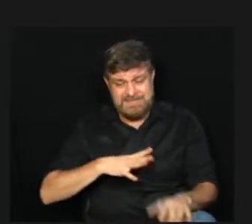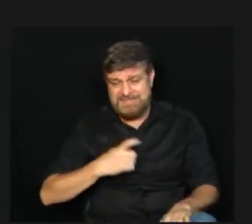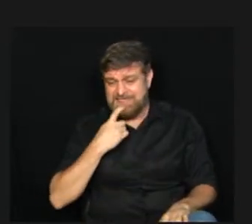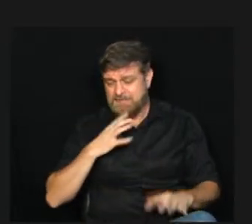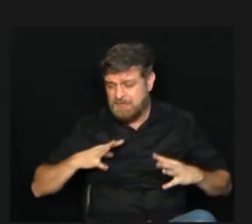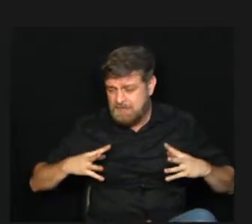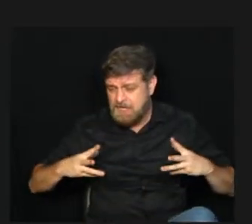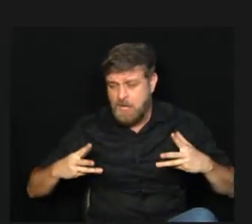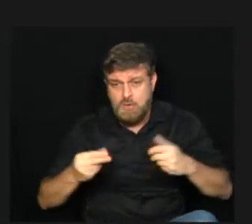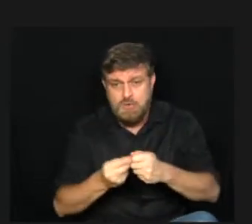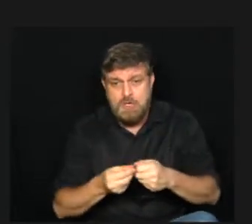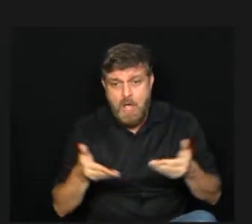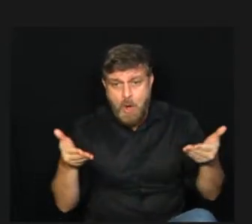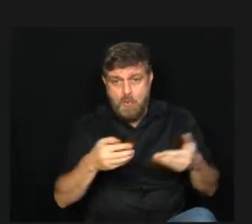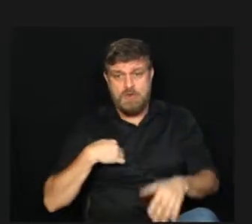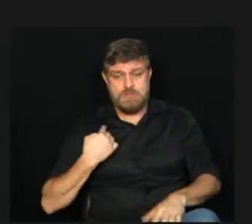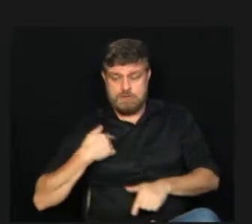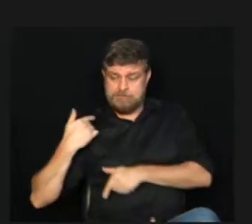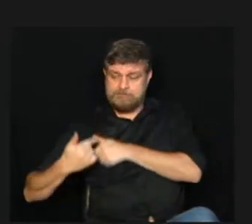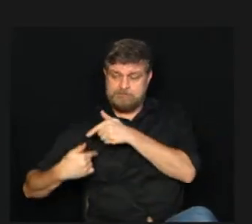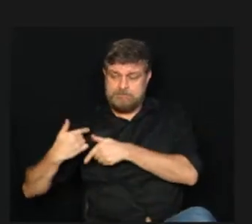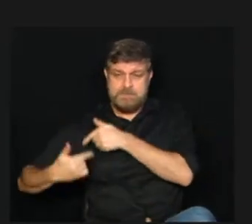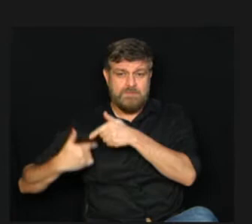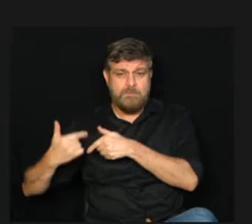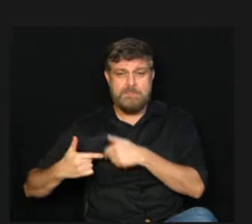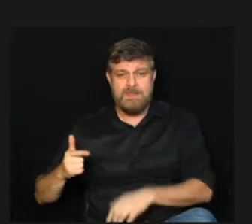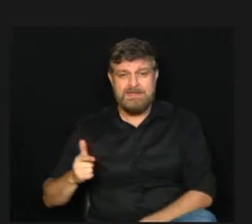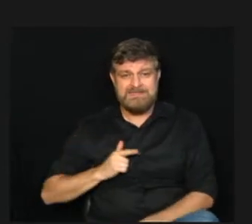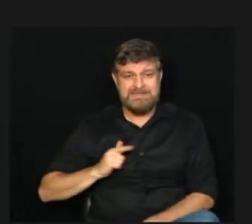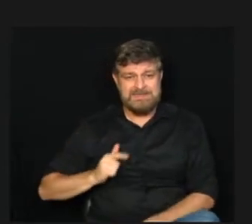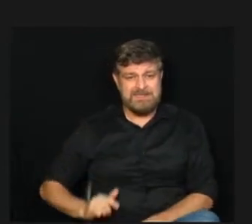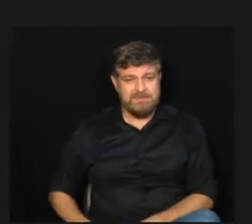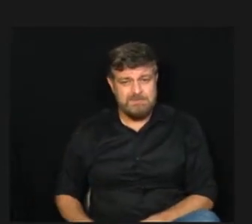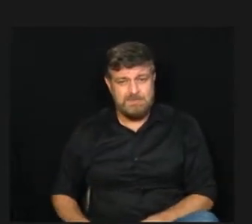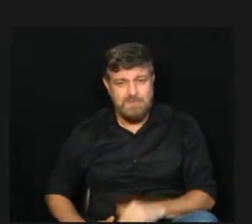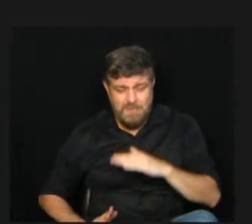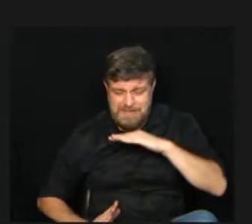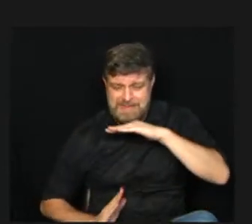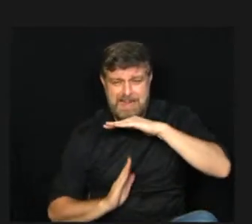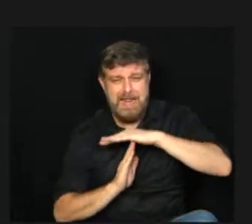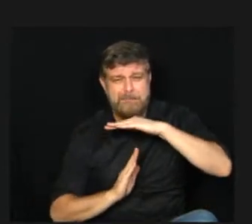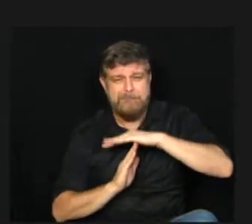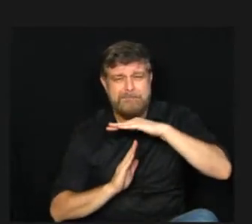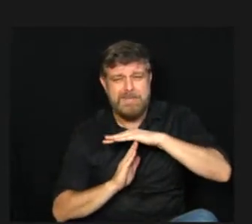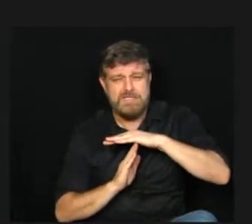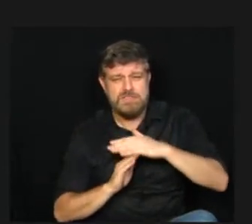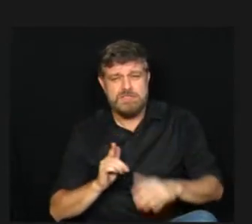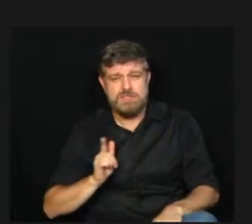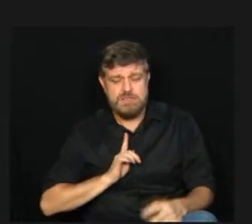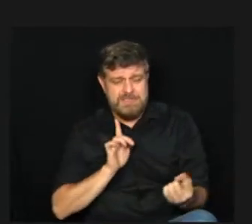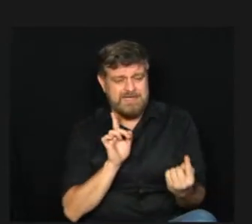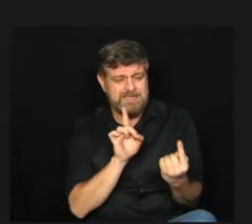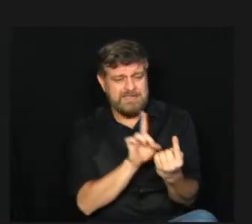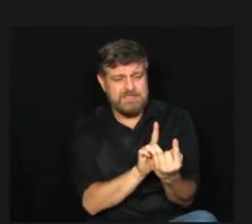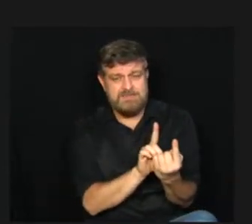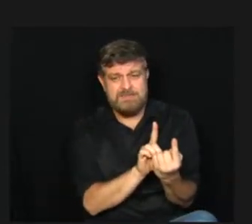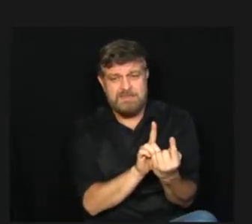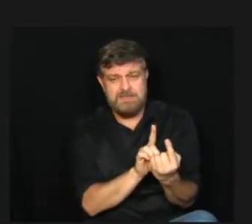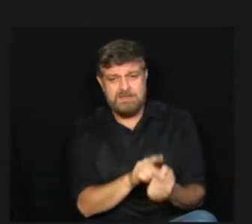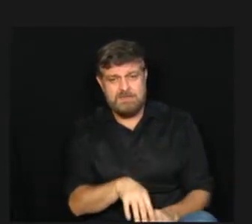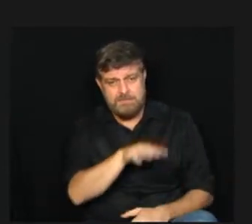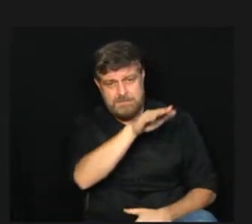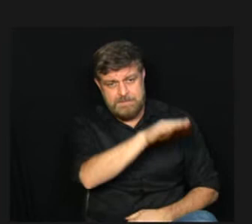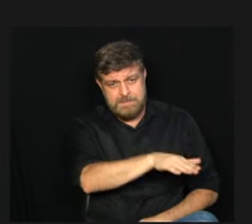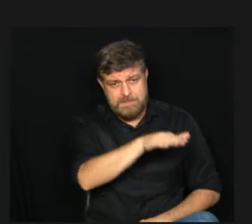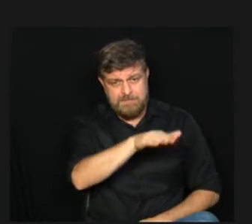Então, hoje nós trabalhamos com uma capacidade de atendimento às